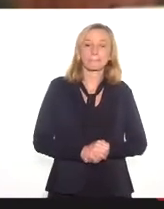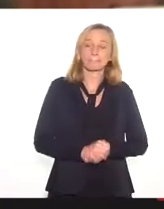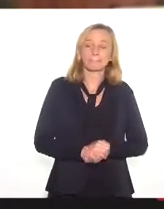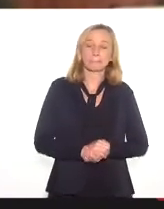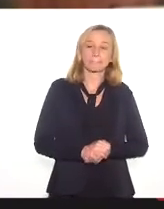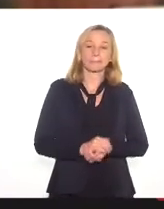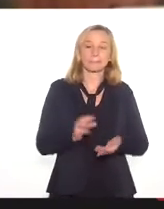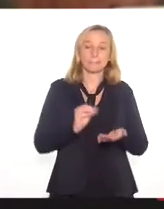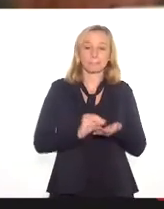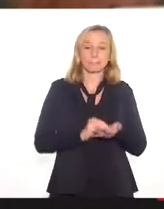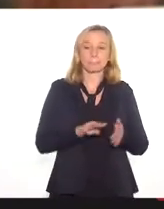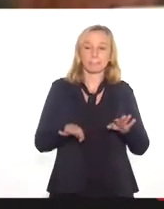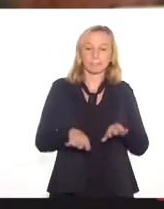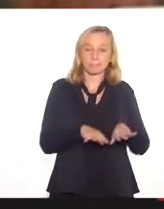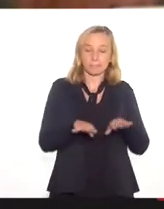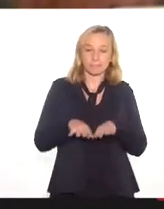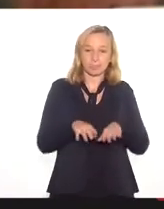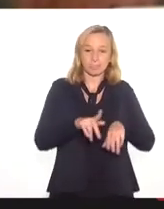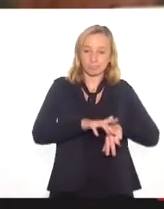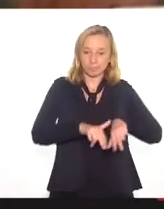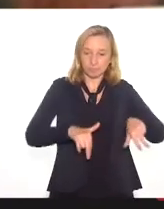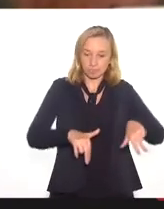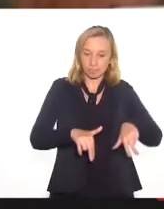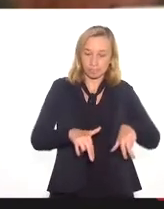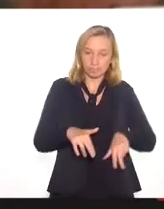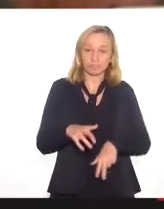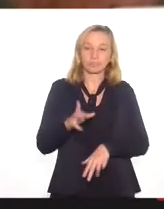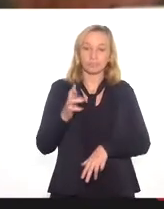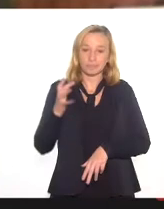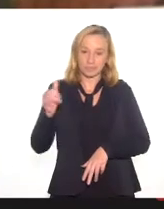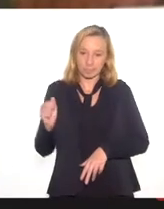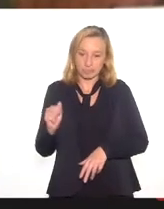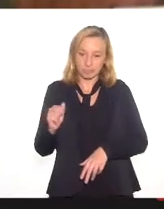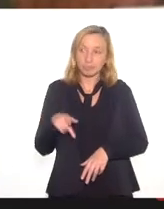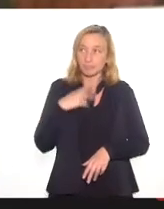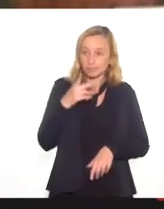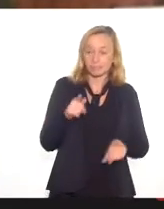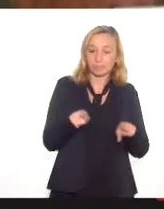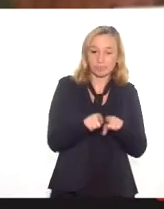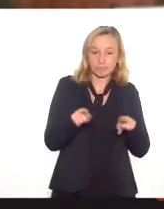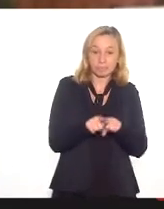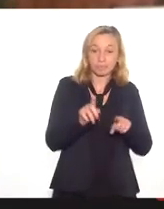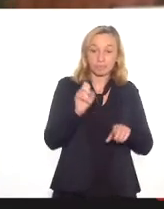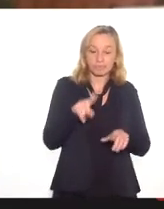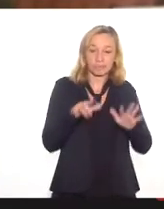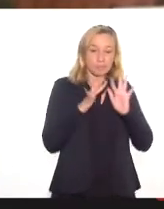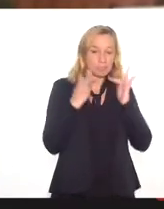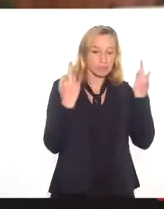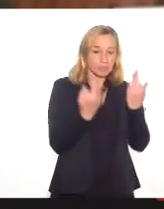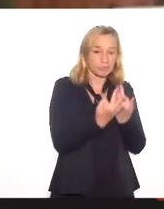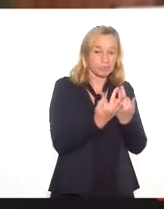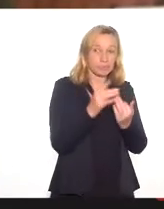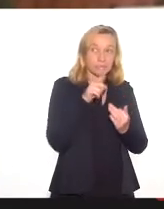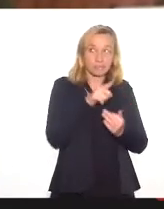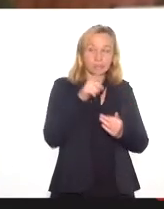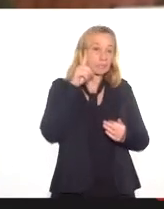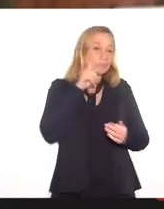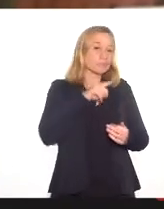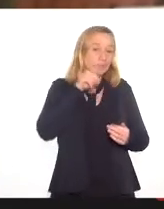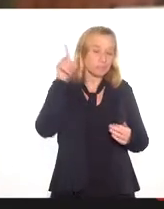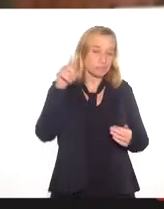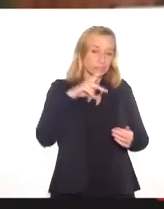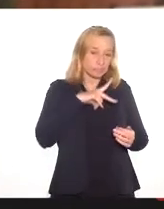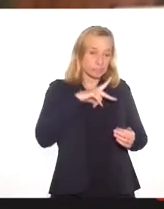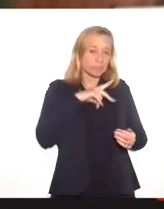combate à desigualdade também de gênero e raça, digo isso porque ênfase em famílias, em particular nos Estados Unidos, mas